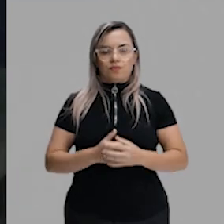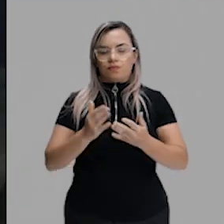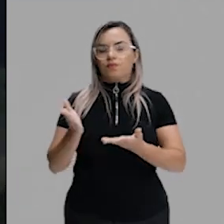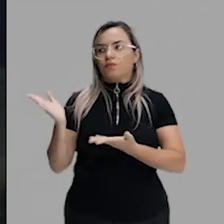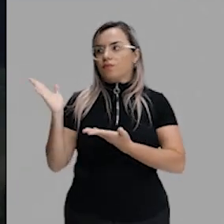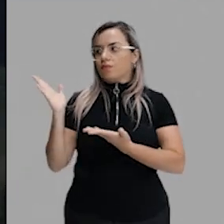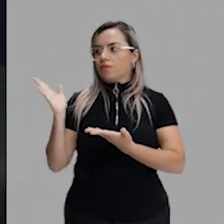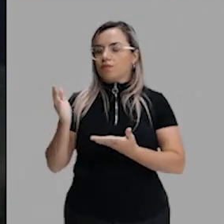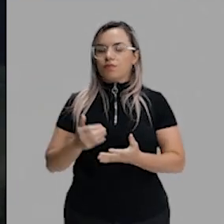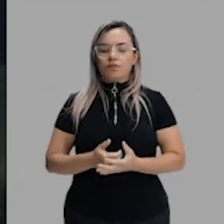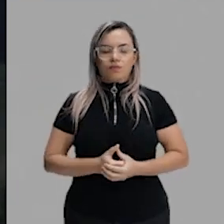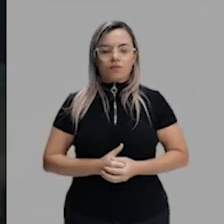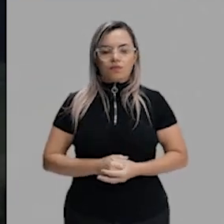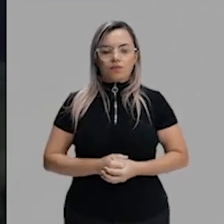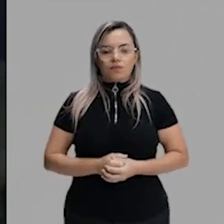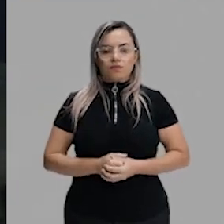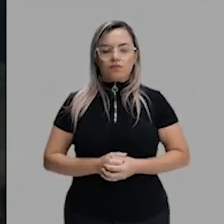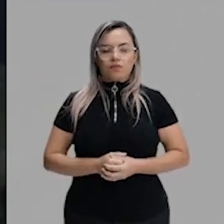não ôhmico,